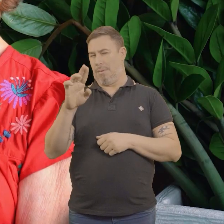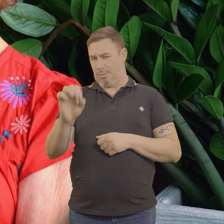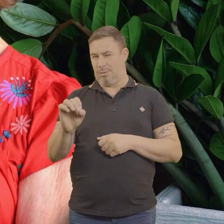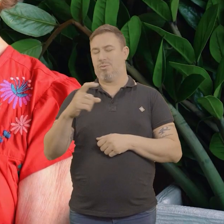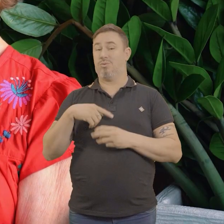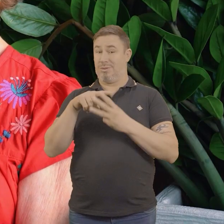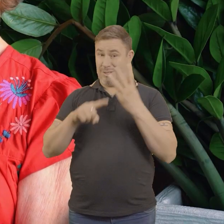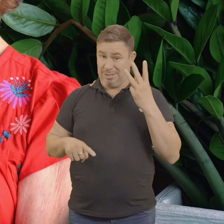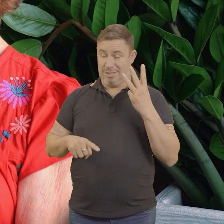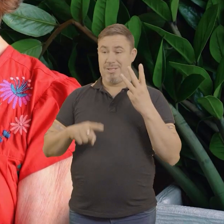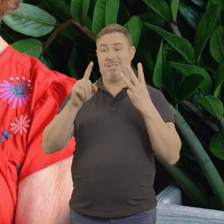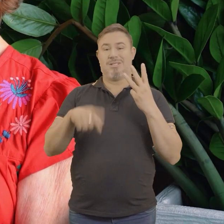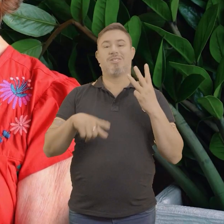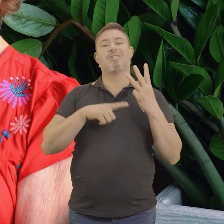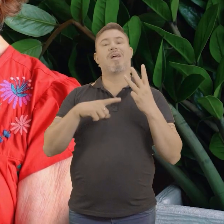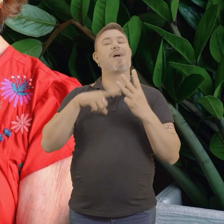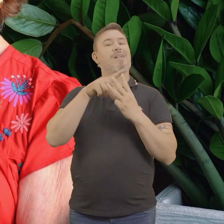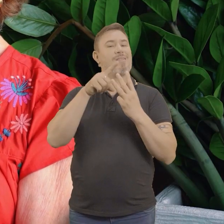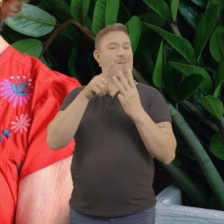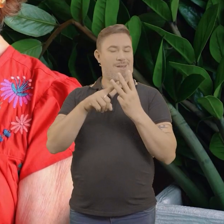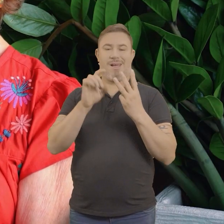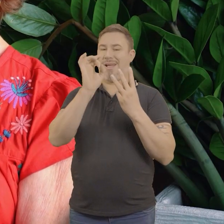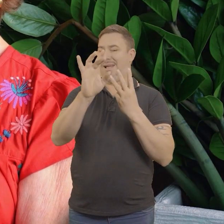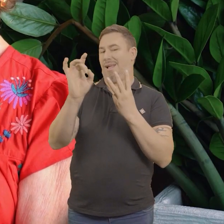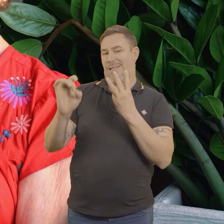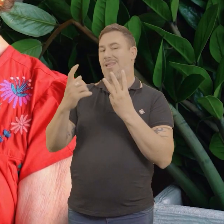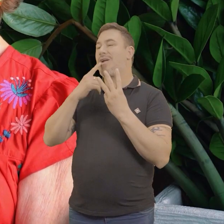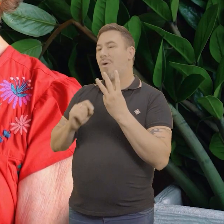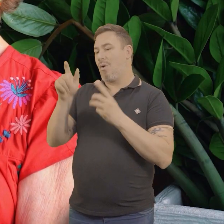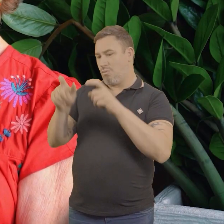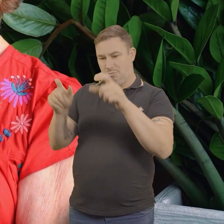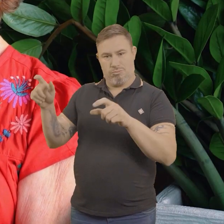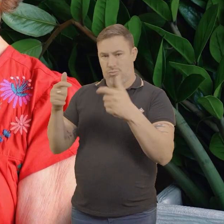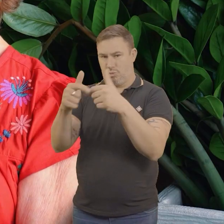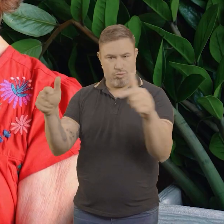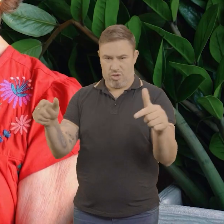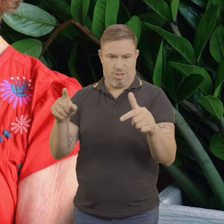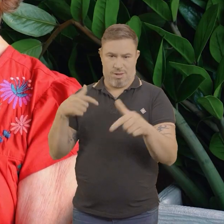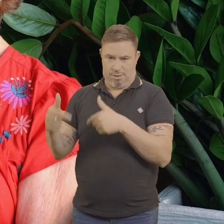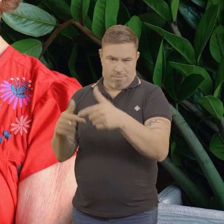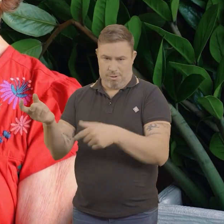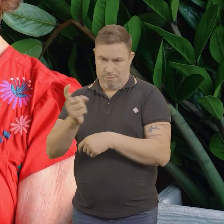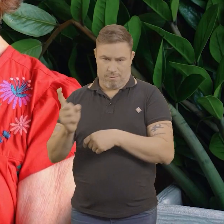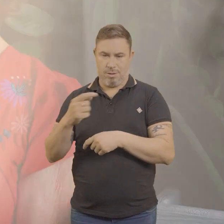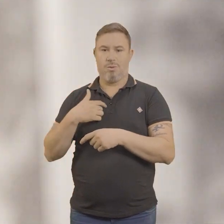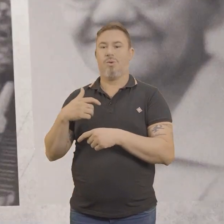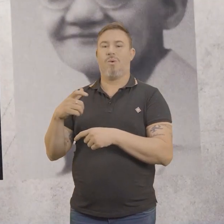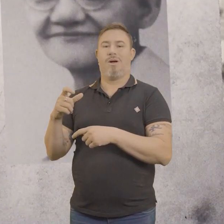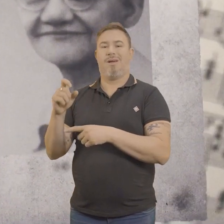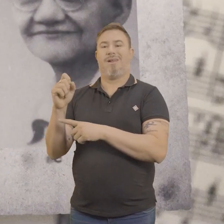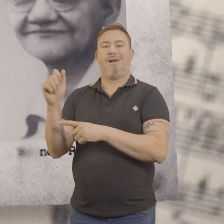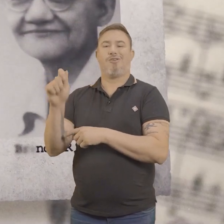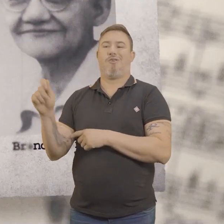das pianistas da época, que naquele tempo tinha as pianistas, cada qual isoladas, não trabalhavam, não tinha nenhuma, não eram conjugadas em nenhuma associação.